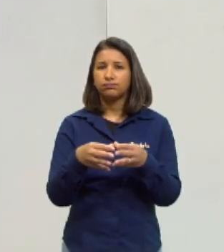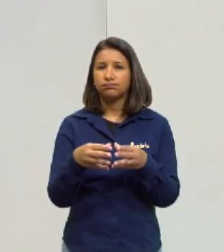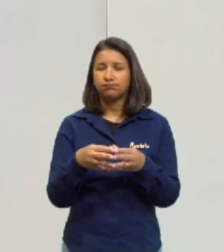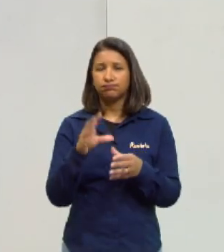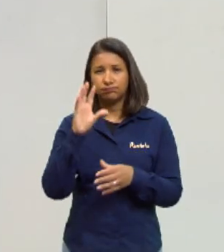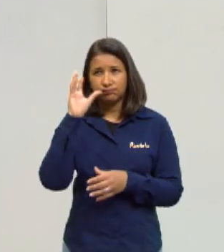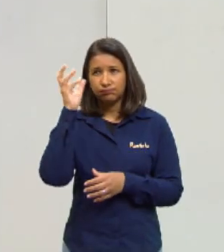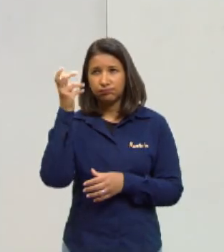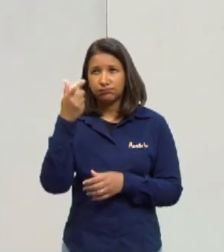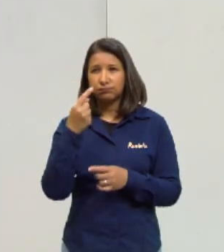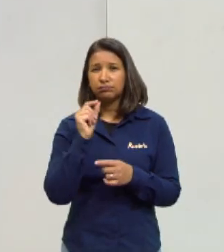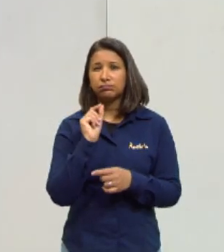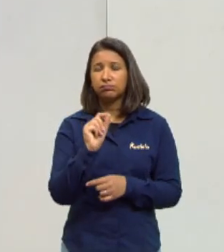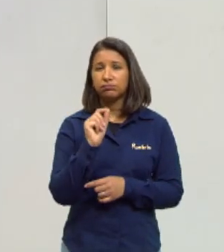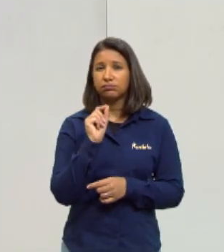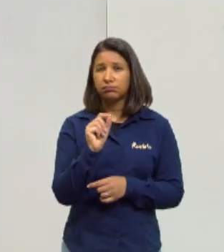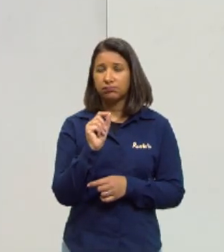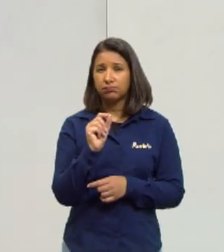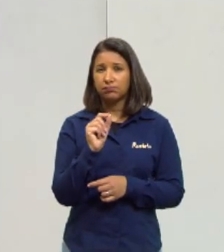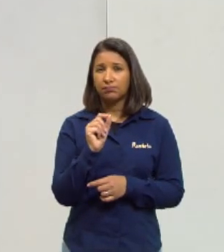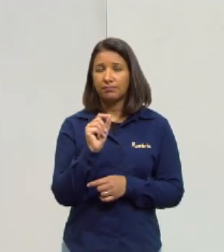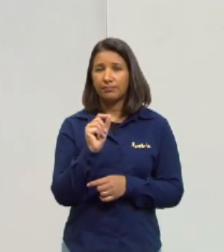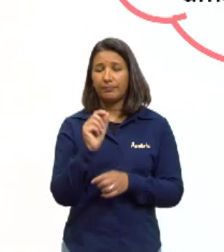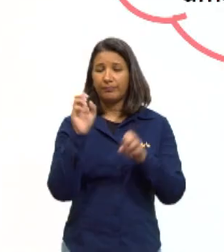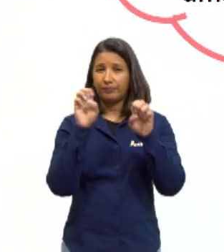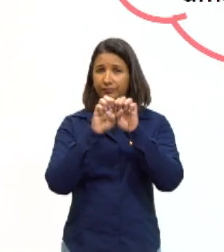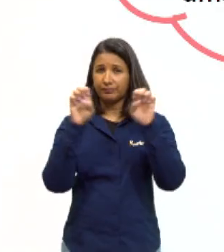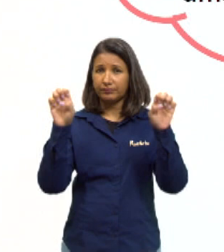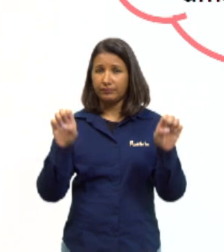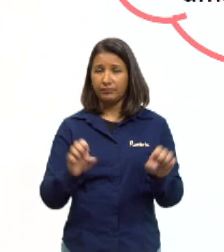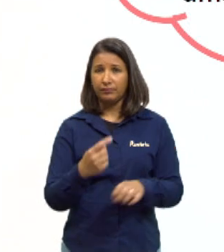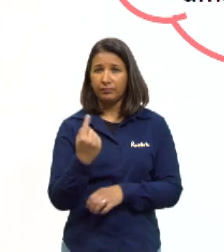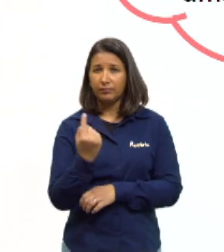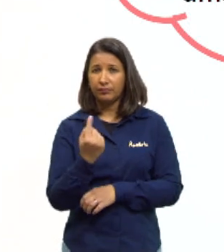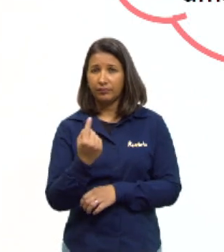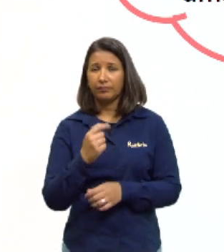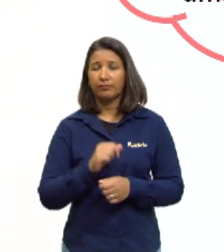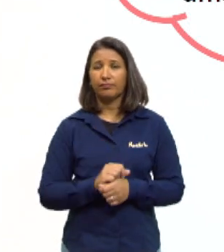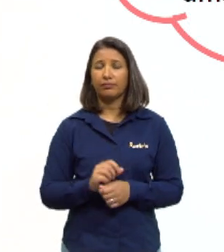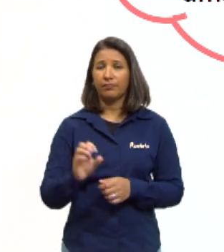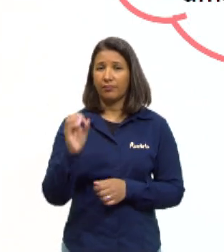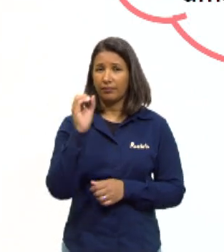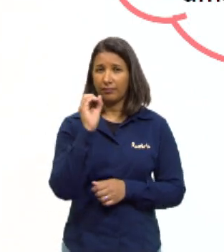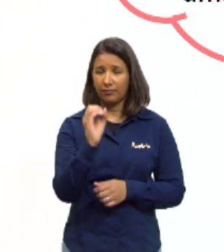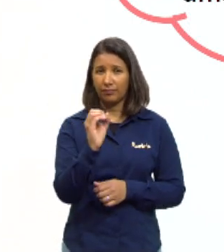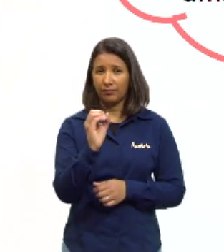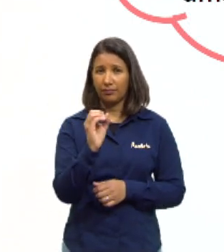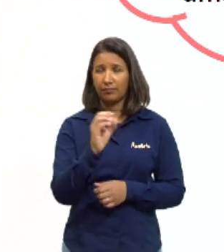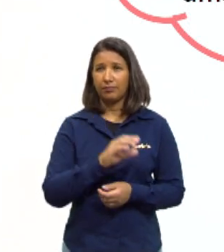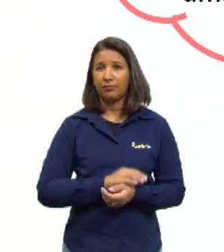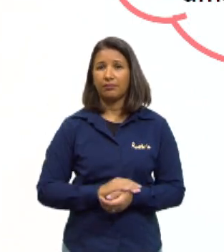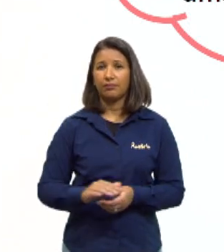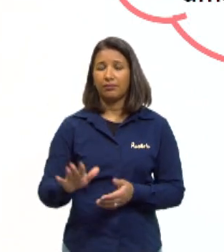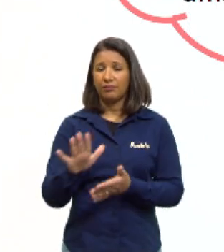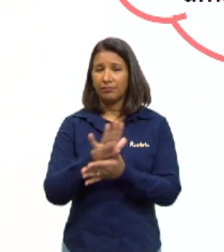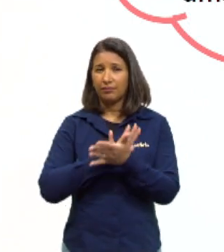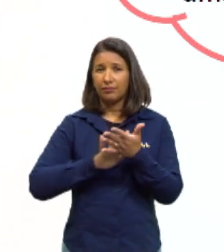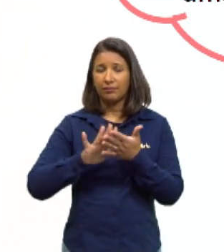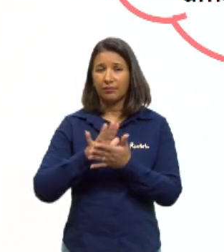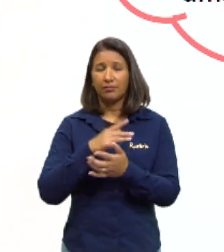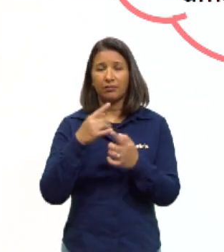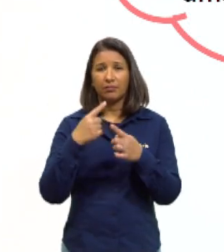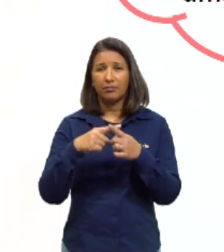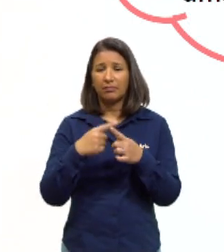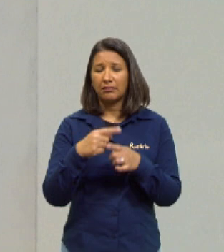solução daquela equação dada na situação 1 é vazio. Certo? Por quê? Porque eu não